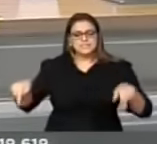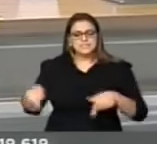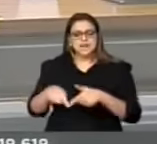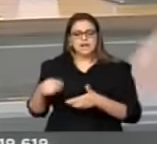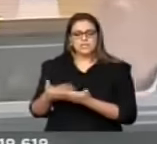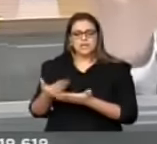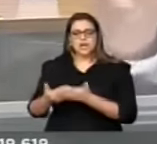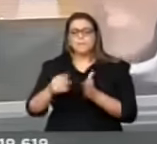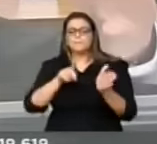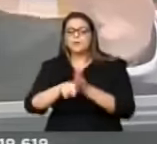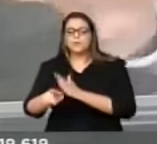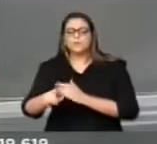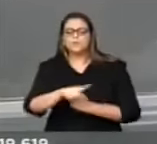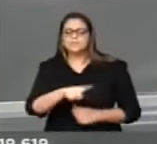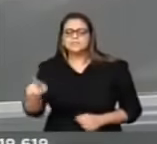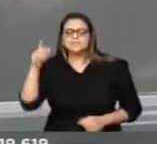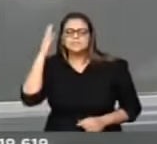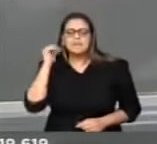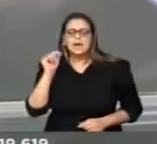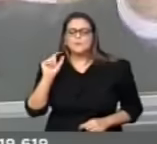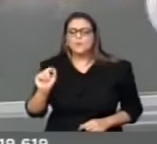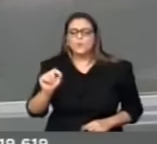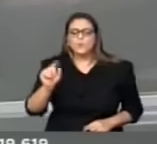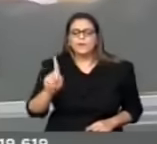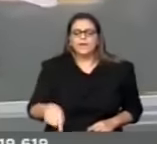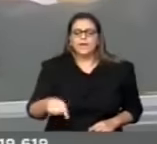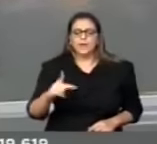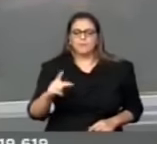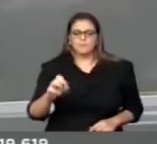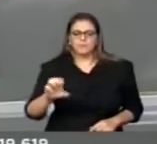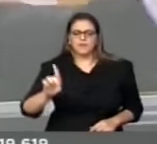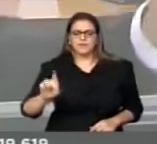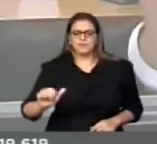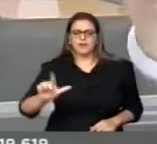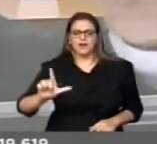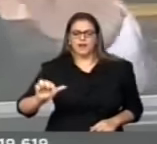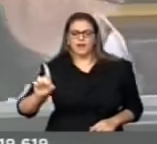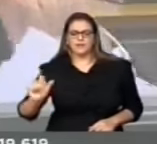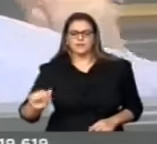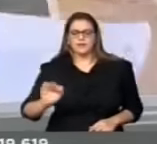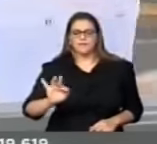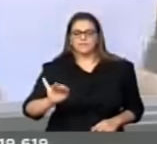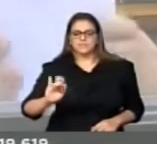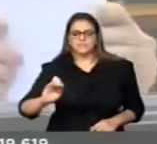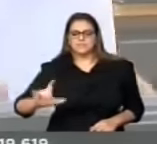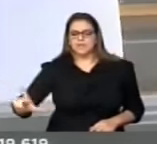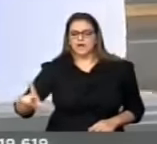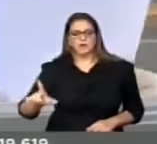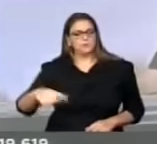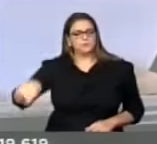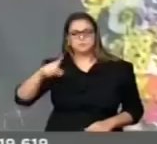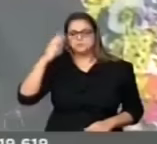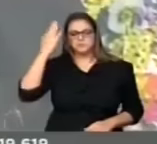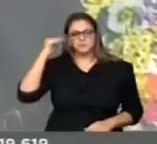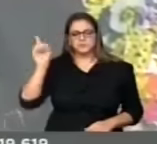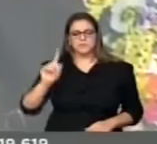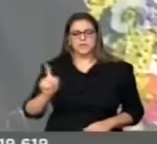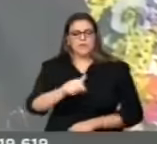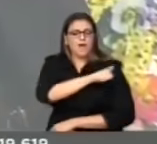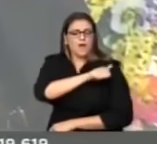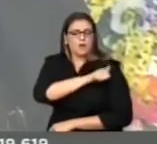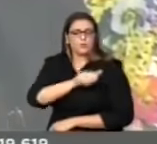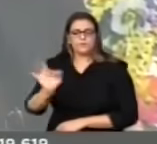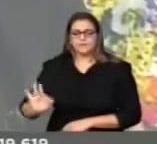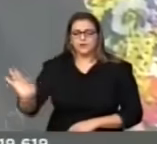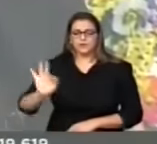Ninguém sabia. Todo mundo tem uma posição contra ou a favor a saída da presidente, mas não sabe o que é pedalada fiscal. Sabe por